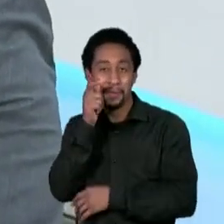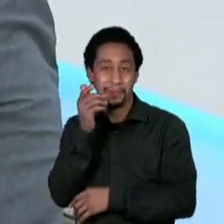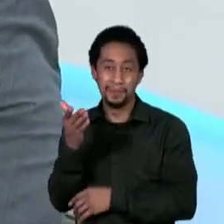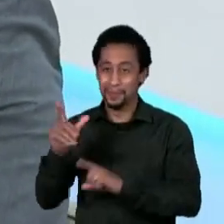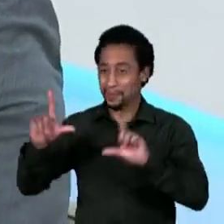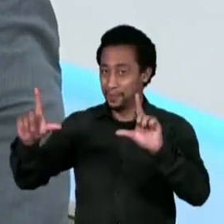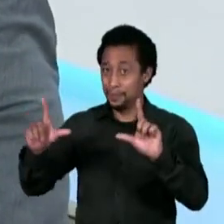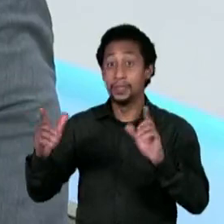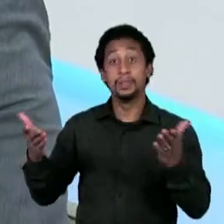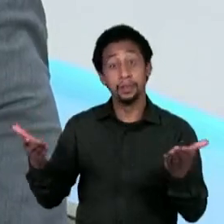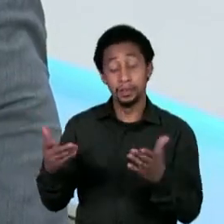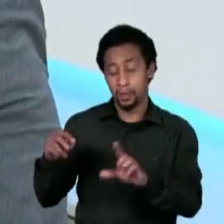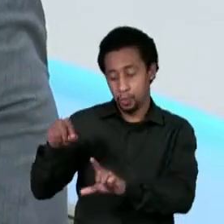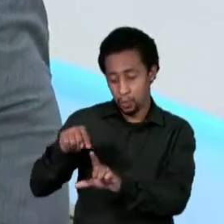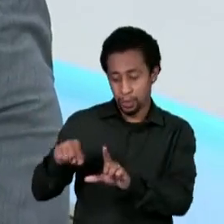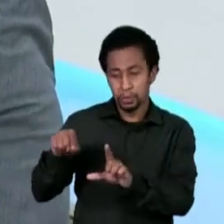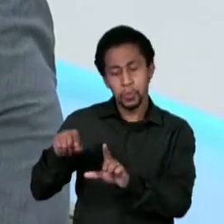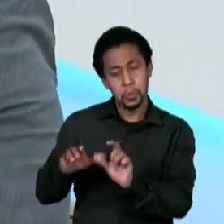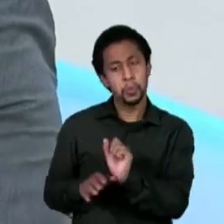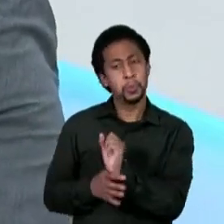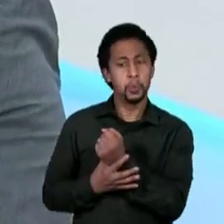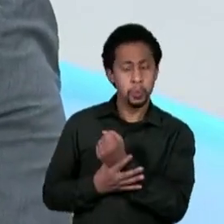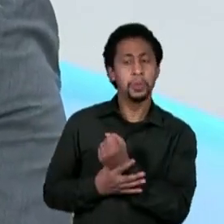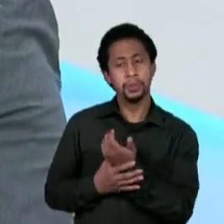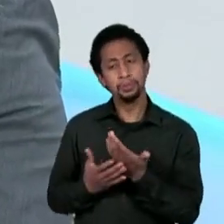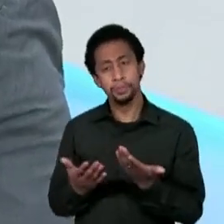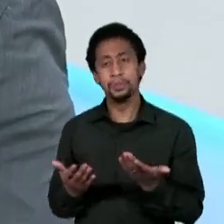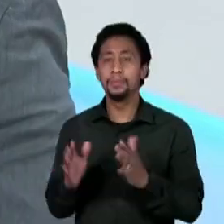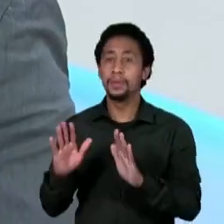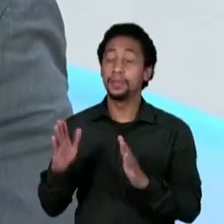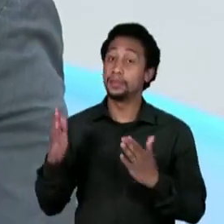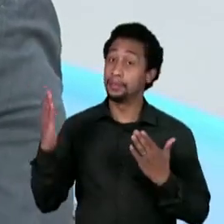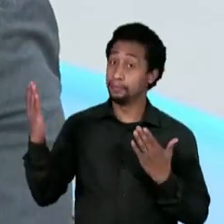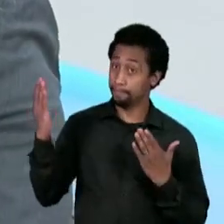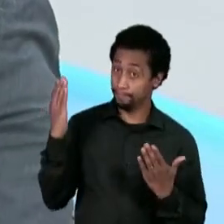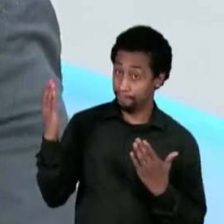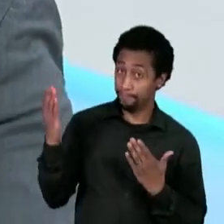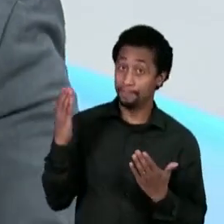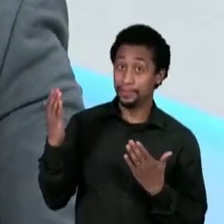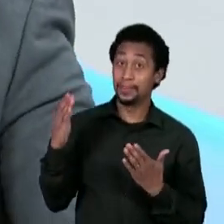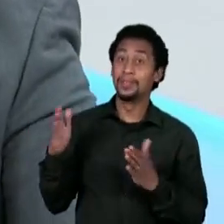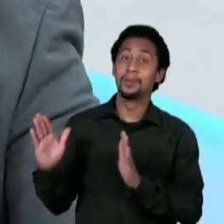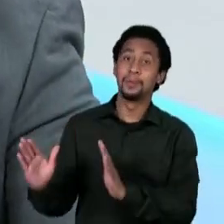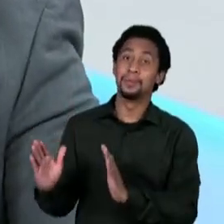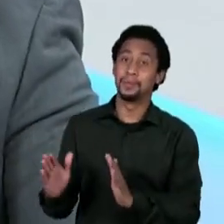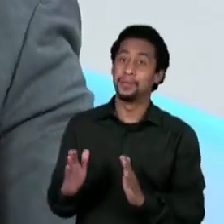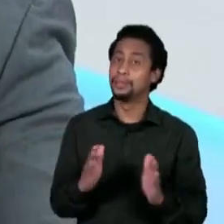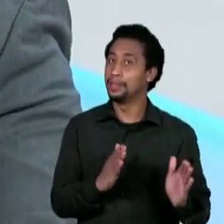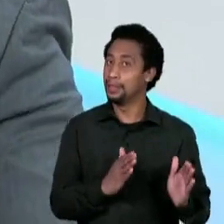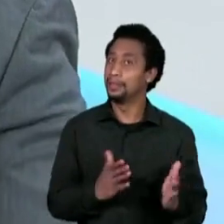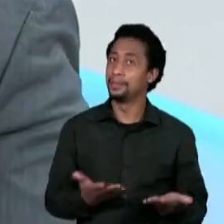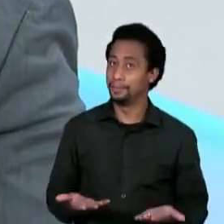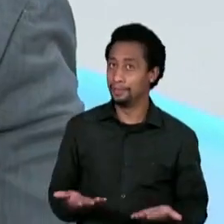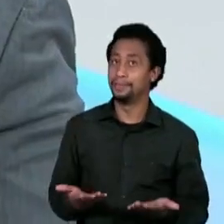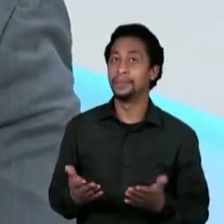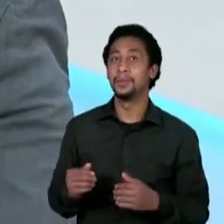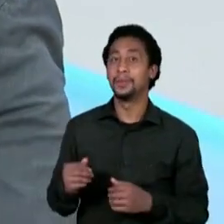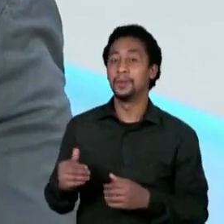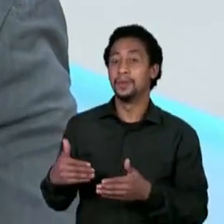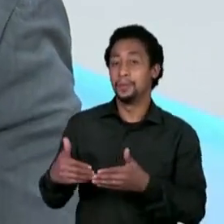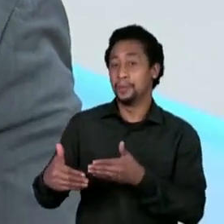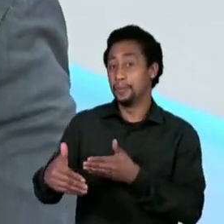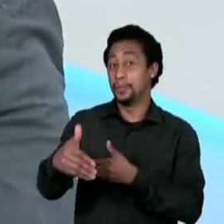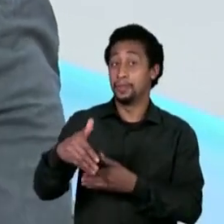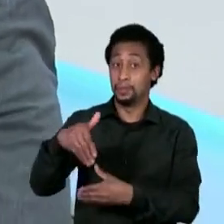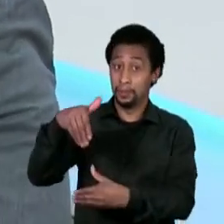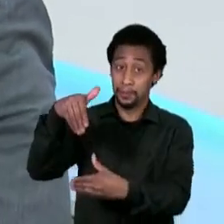seguinte existe hoje um sentimento de desconfiança com o processo cabe ao congresso nacional disciplinar o reduto eleitoral e o